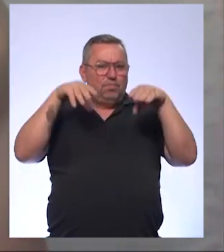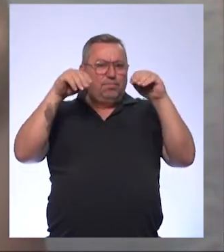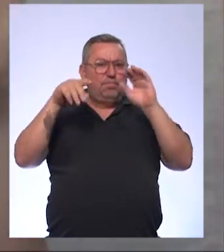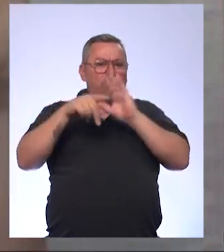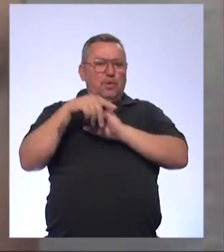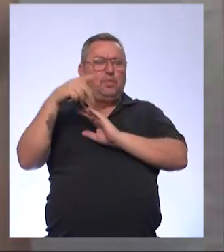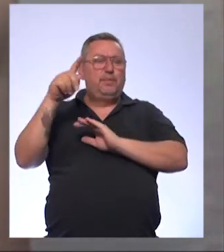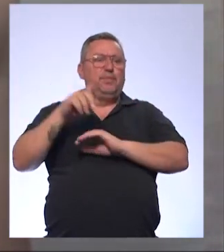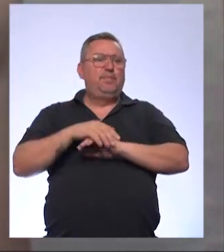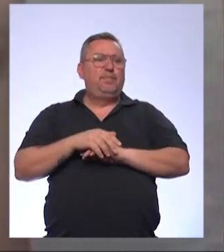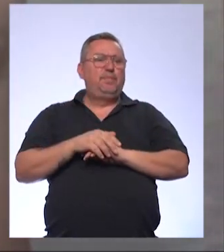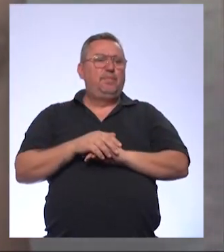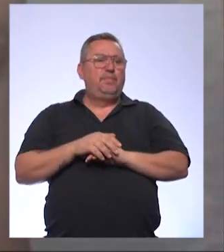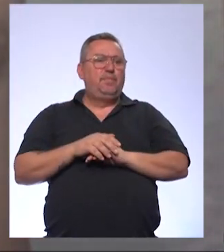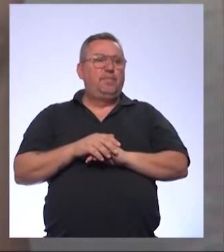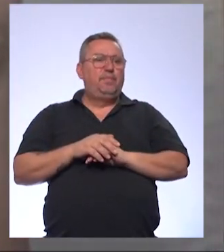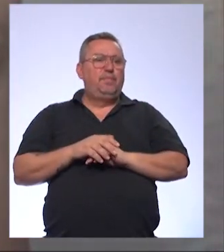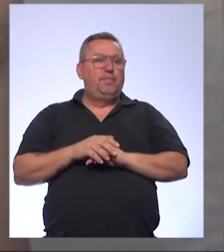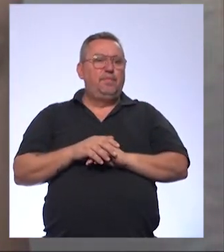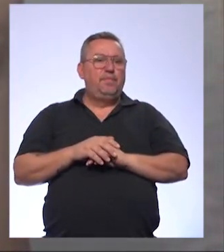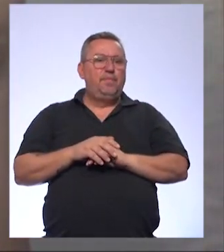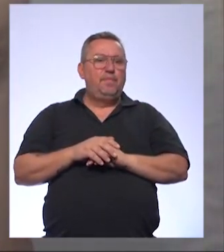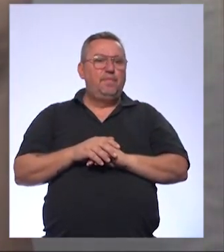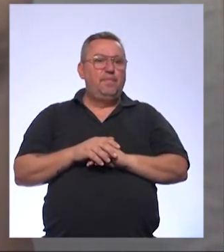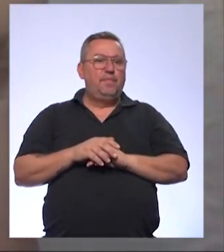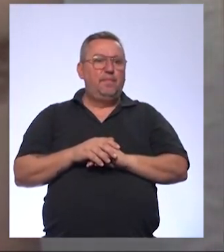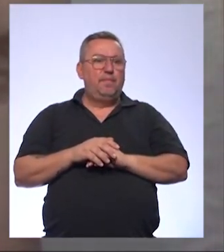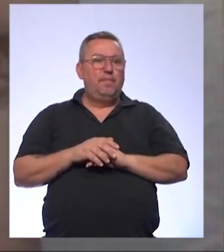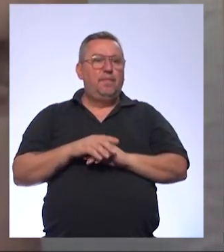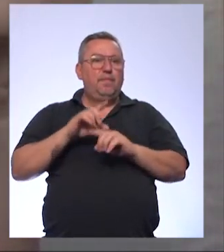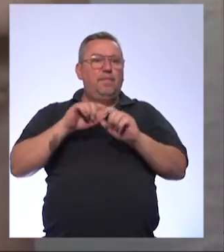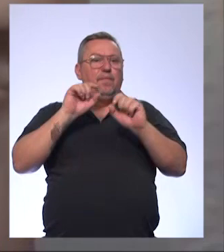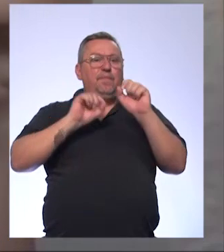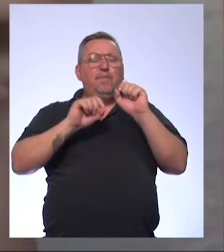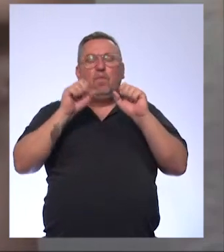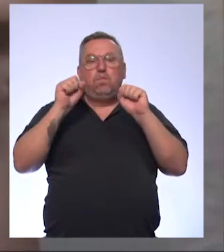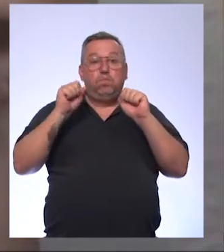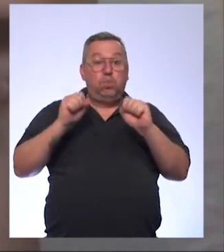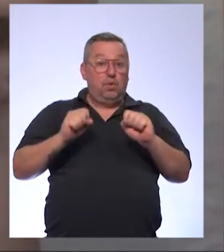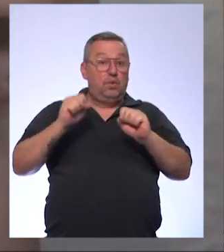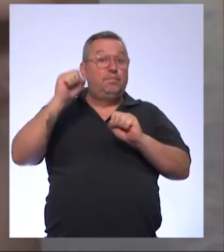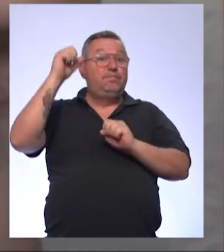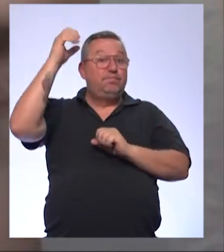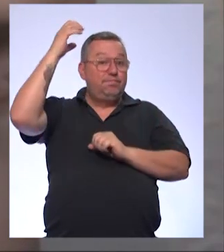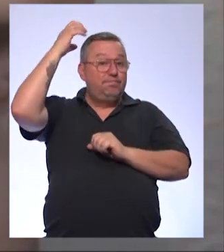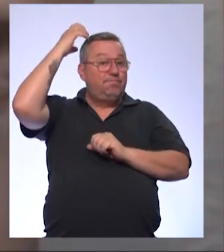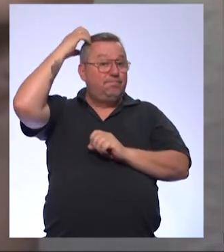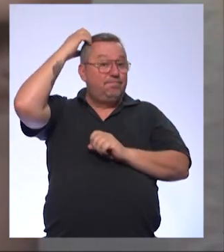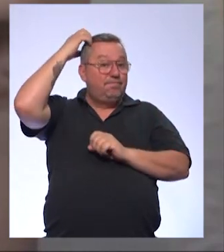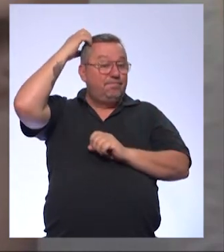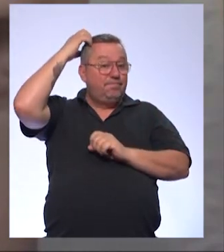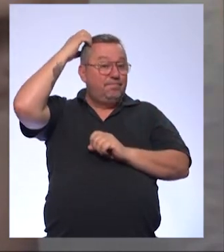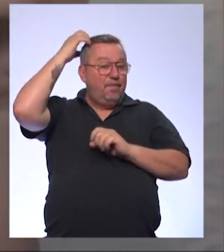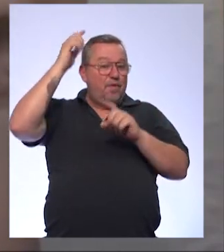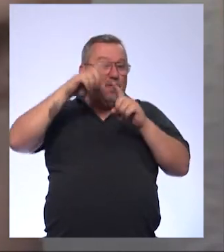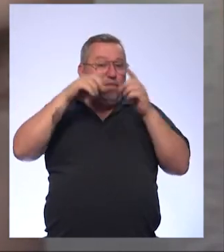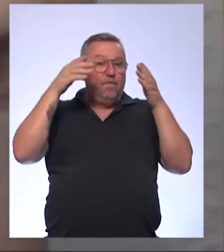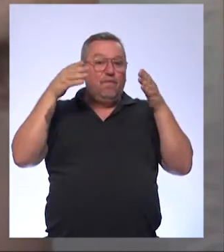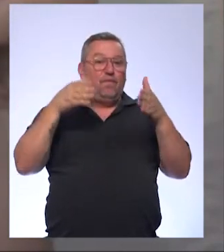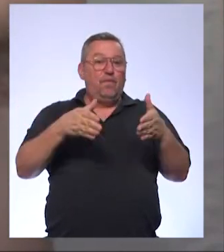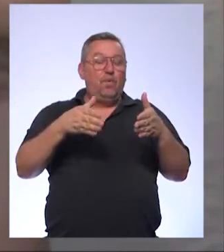Obrigada. Então, olha só, temos o templo de Salomão, que foi um poderoso rei que centralizou